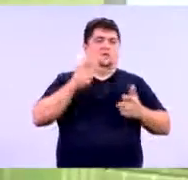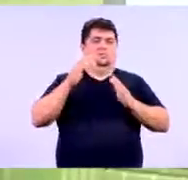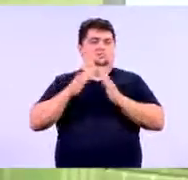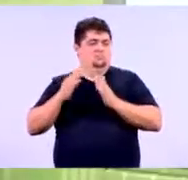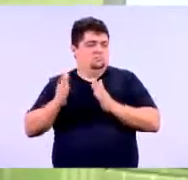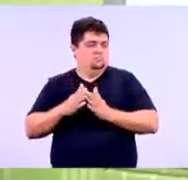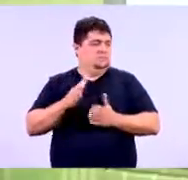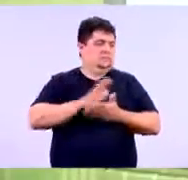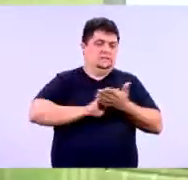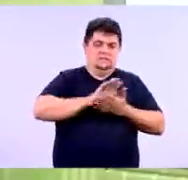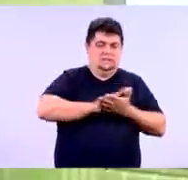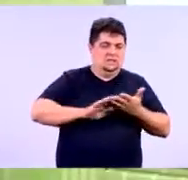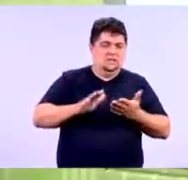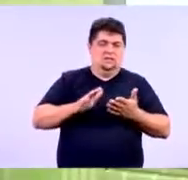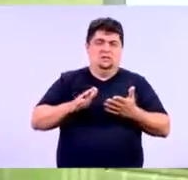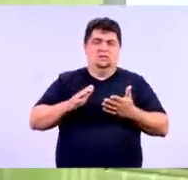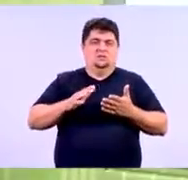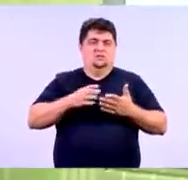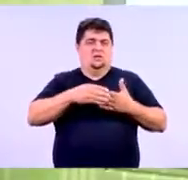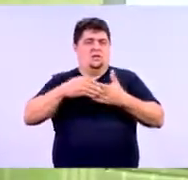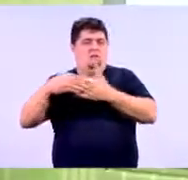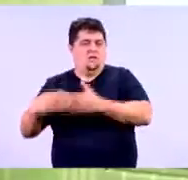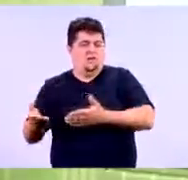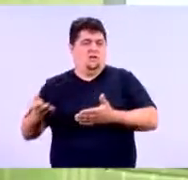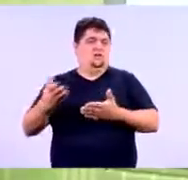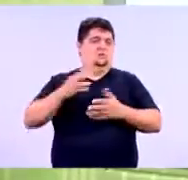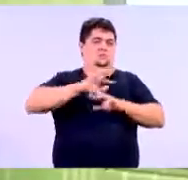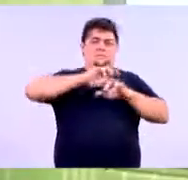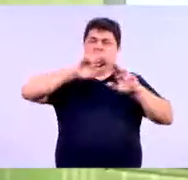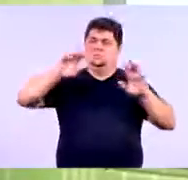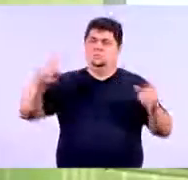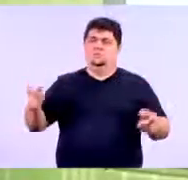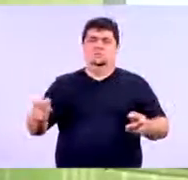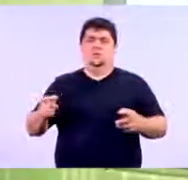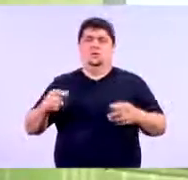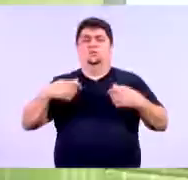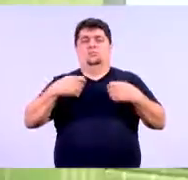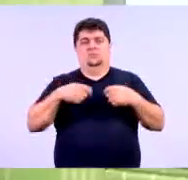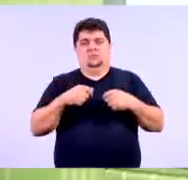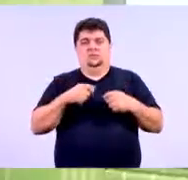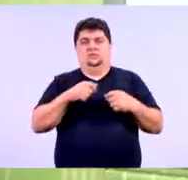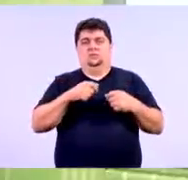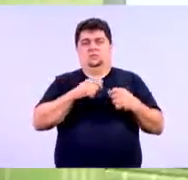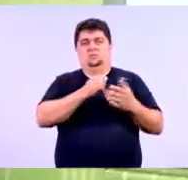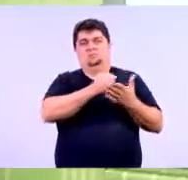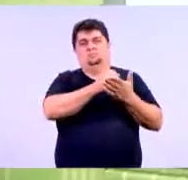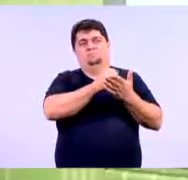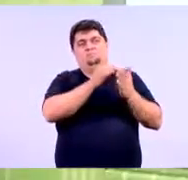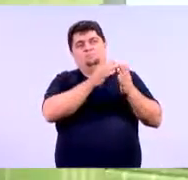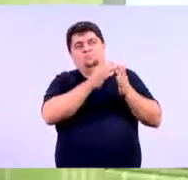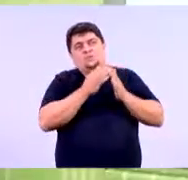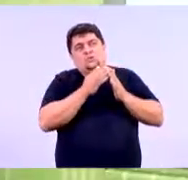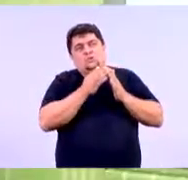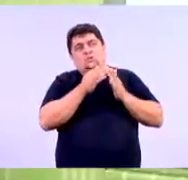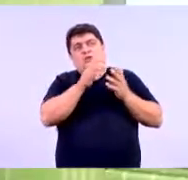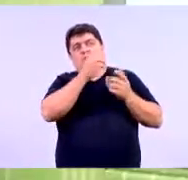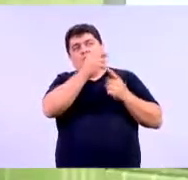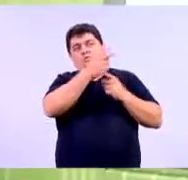estadia, transporte ou coisas do tipo em uma situação de emergência. Então